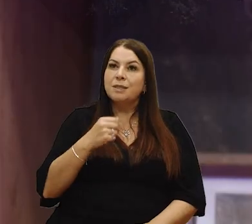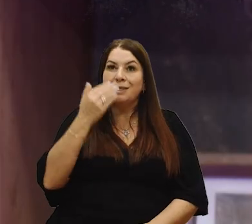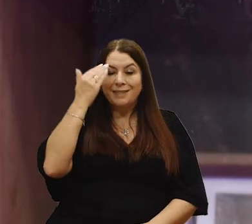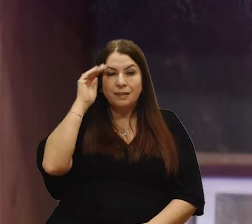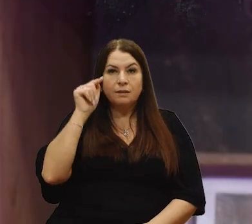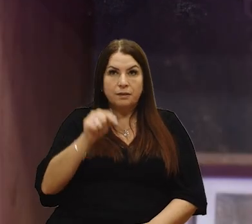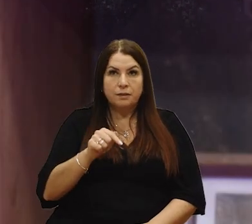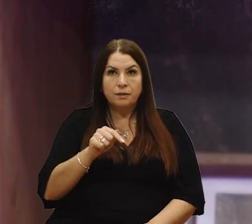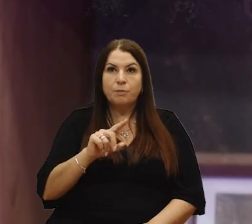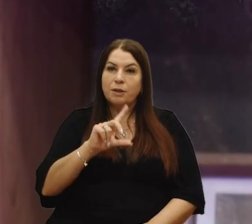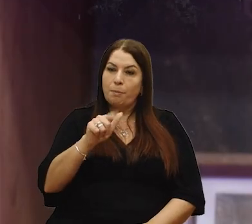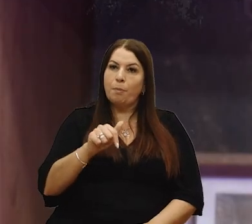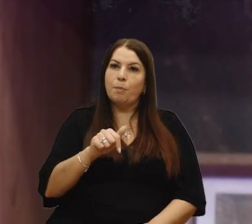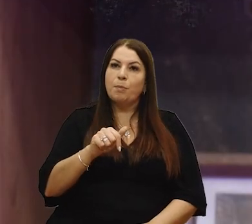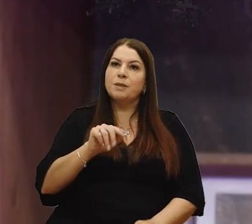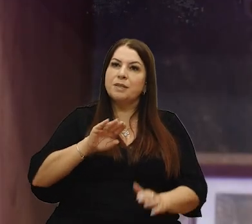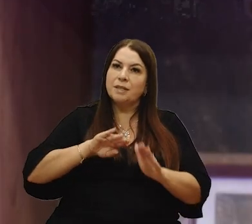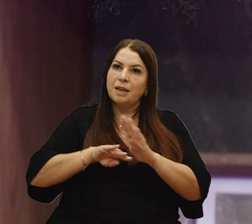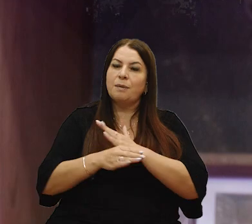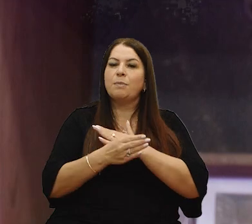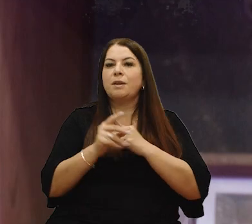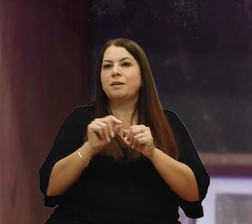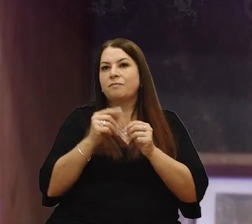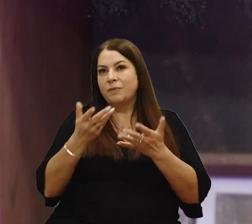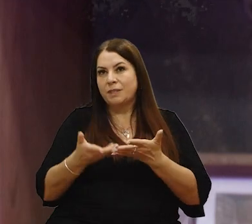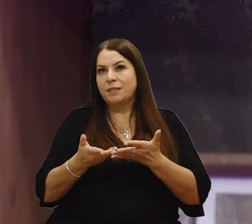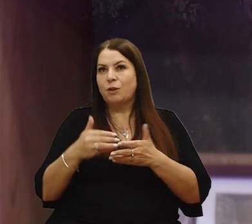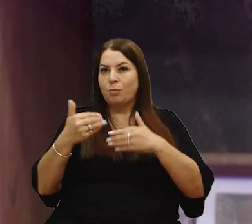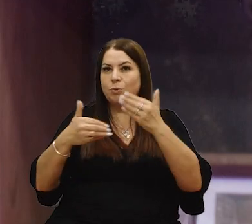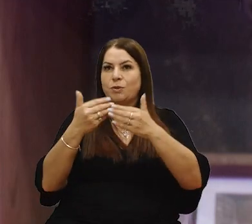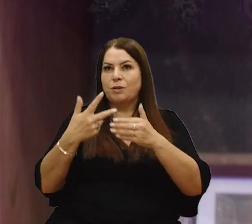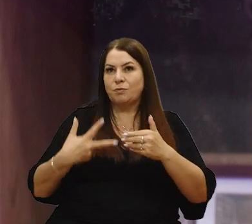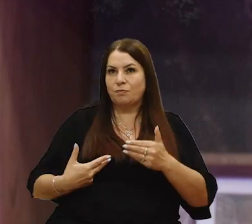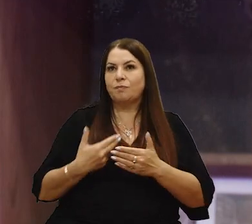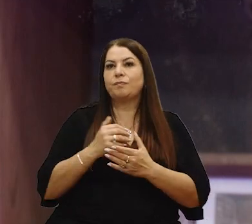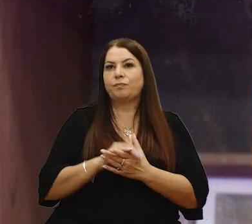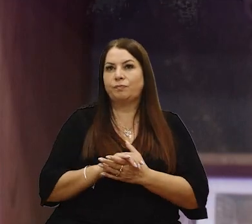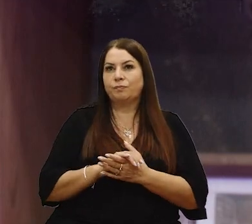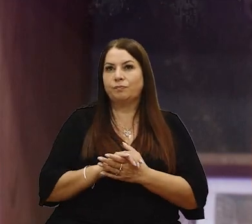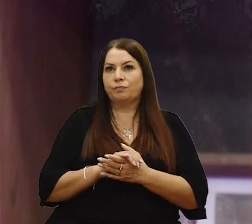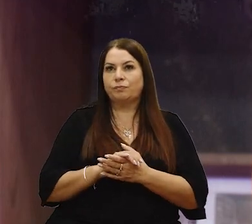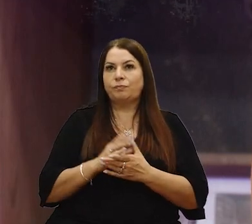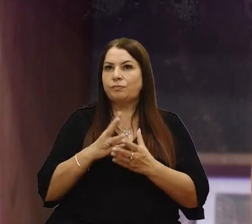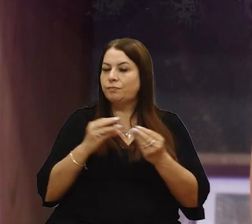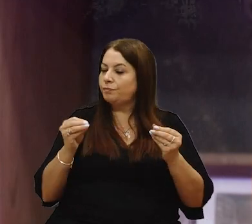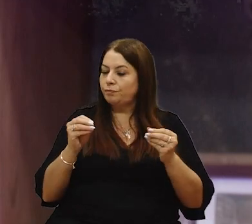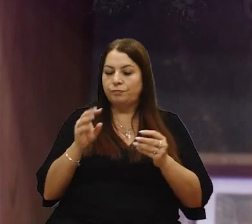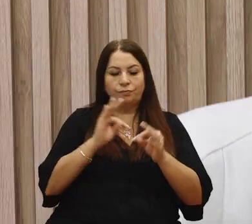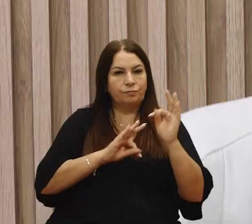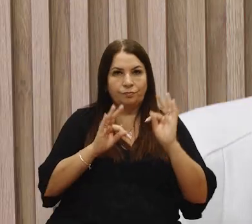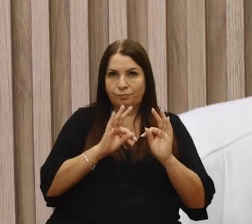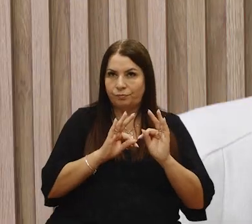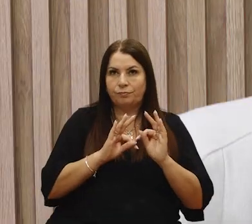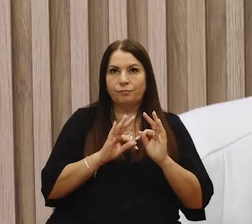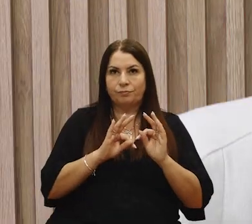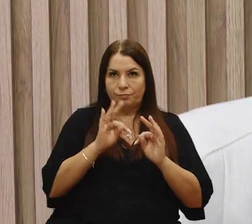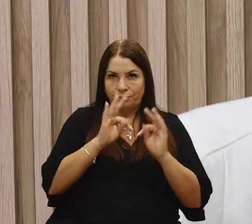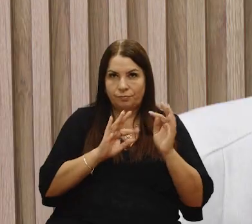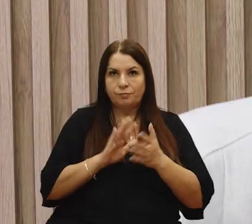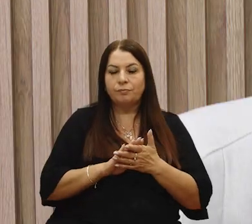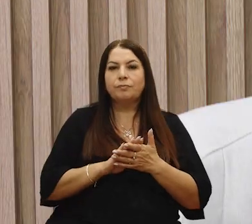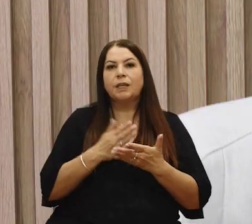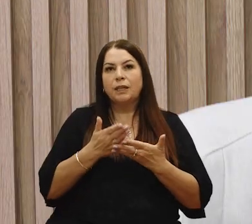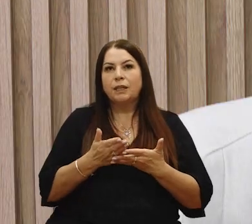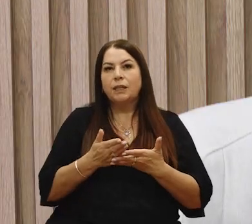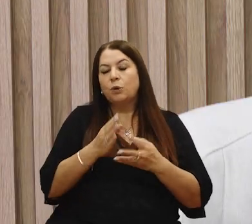essa paciente, ela precisa entender isso, para depois ela estar apta também a fazer um procedimento cirúrgico, né? Não foge do tratamento, né? Não Tem que